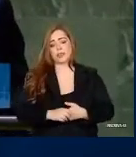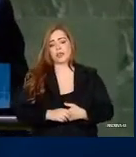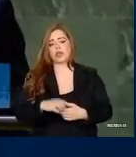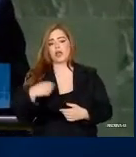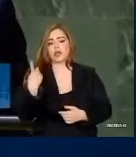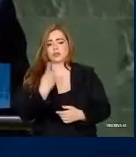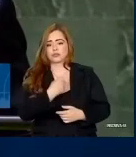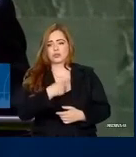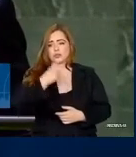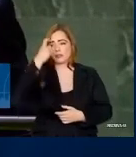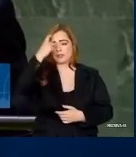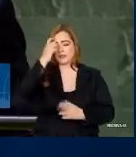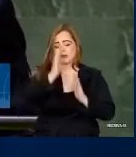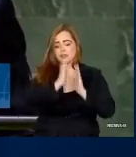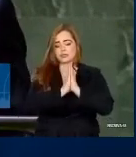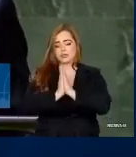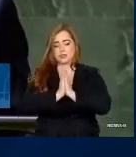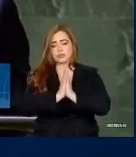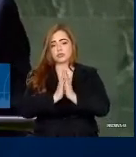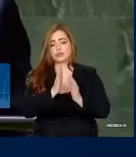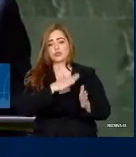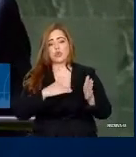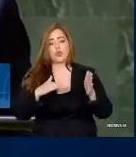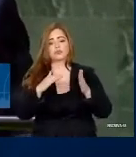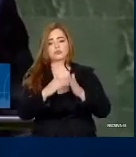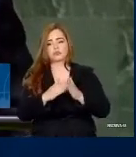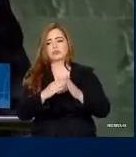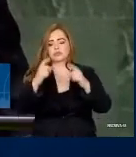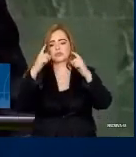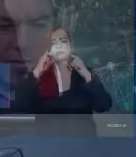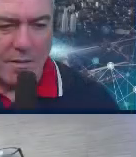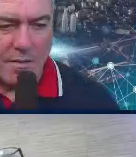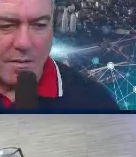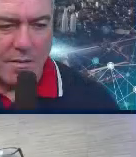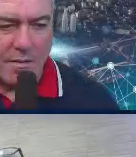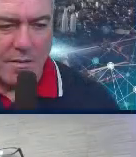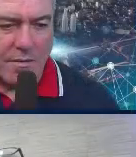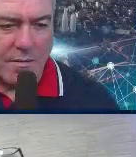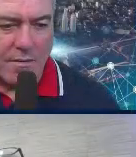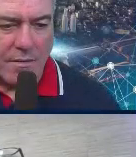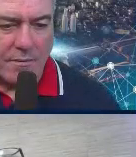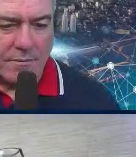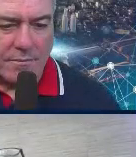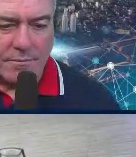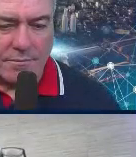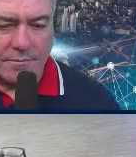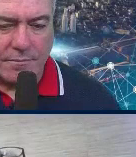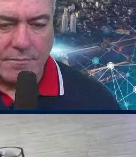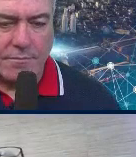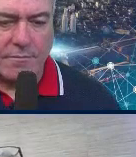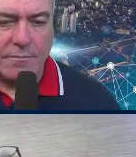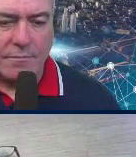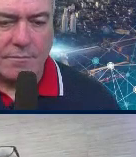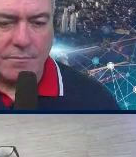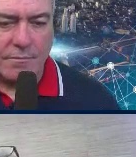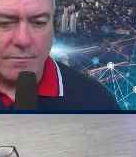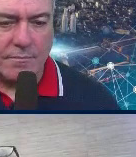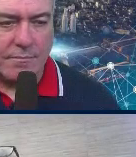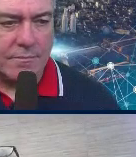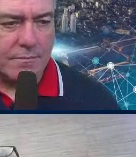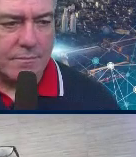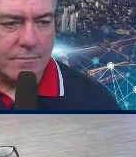que o poder econômico sempre se sobressai em qualquer situação, e mesmo no auge da guerra, a gente viu